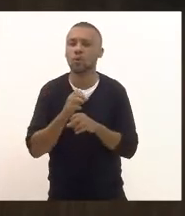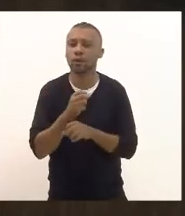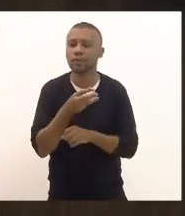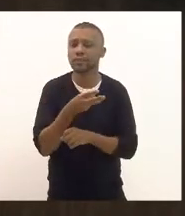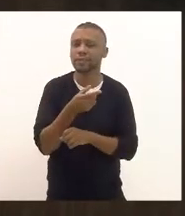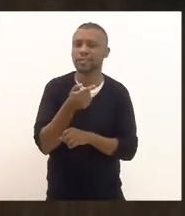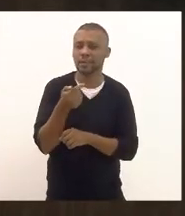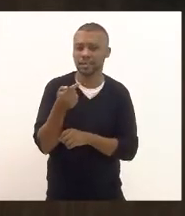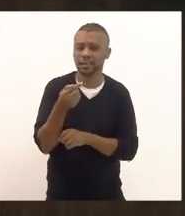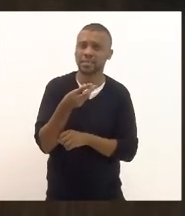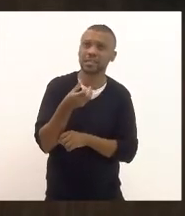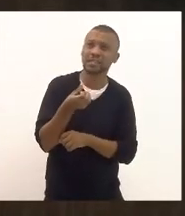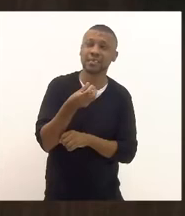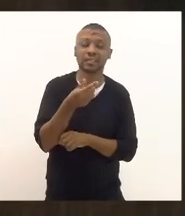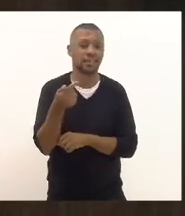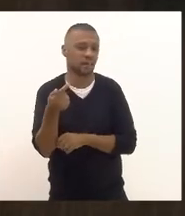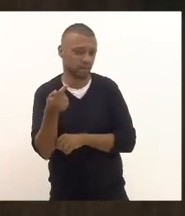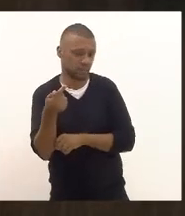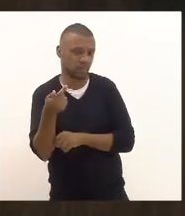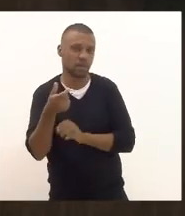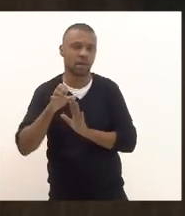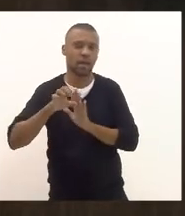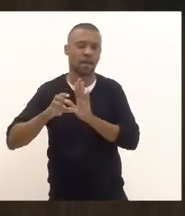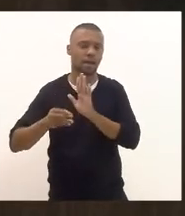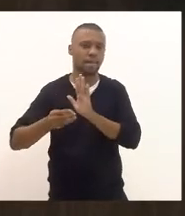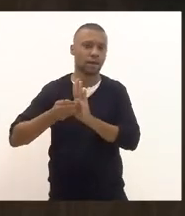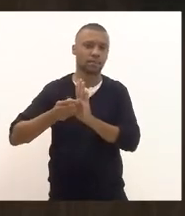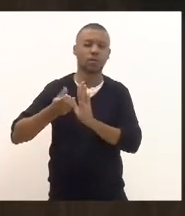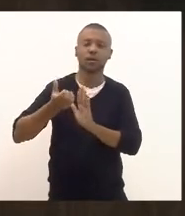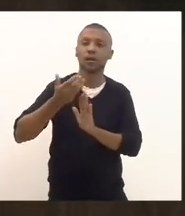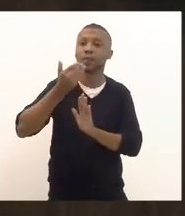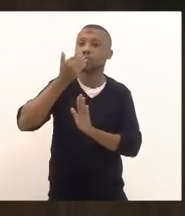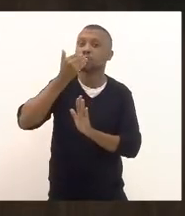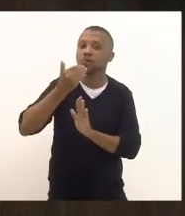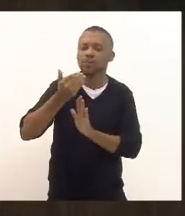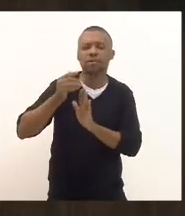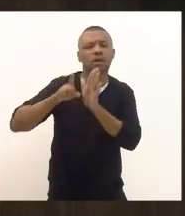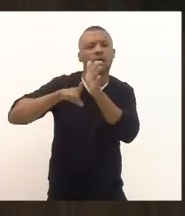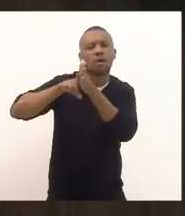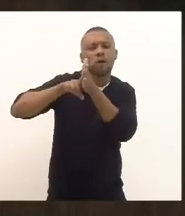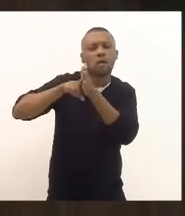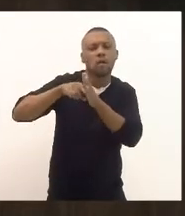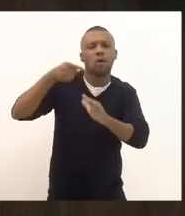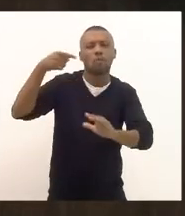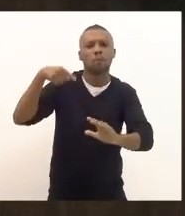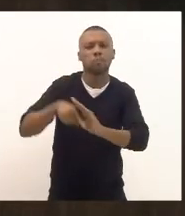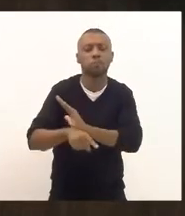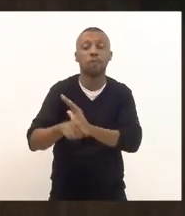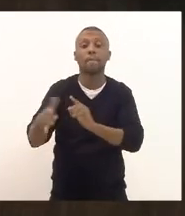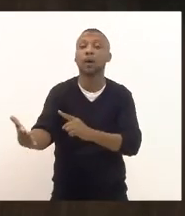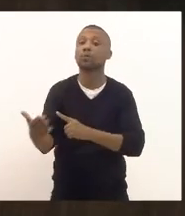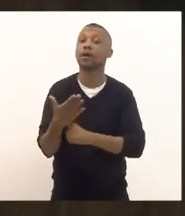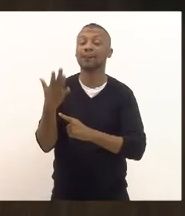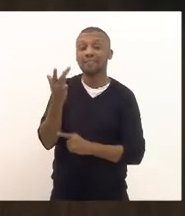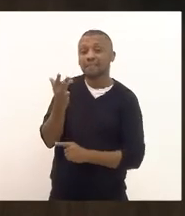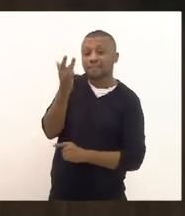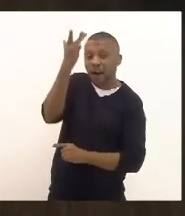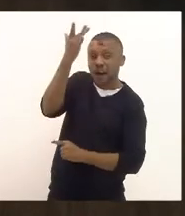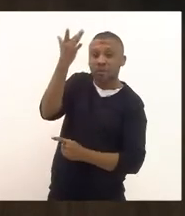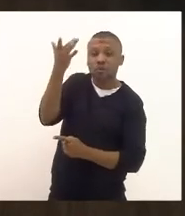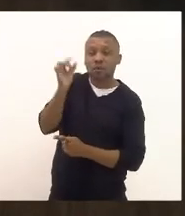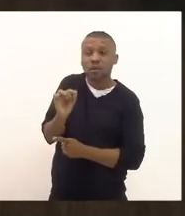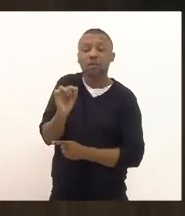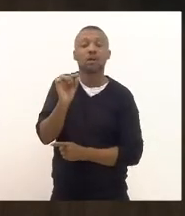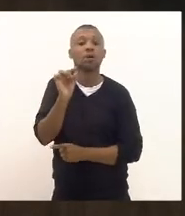37 emendas eu queria que isso se fosse bem estudados facilitasse o máximo possível que uma